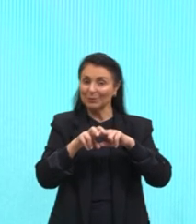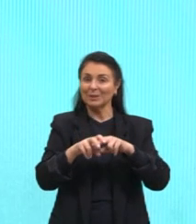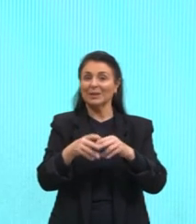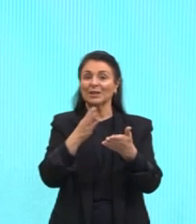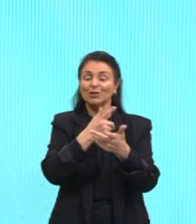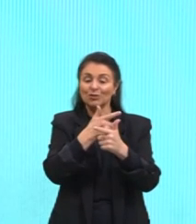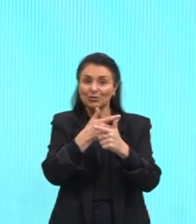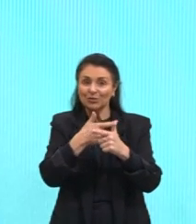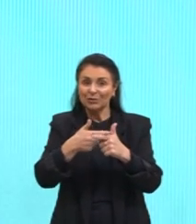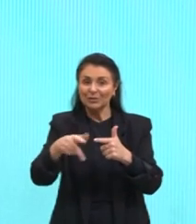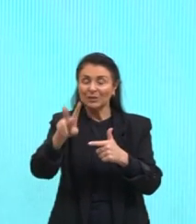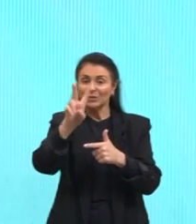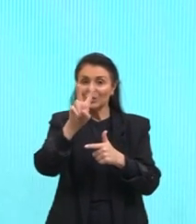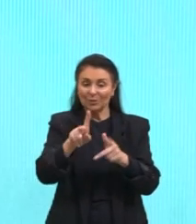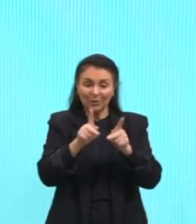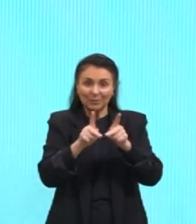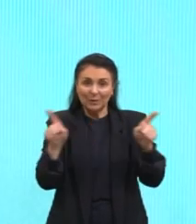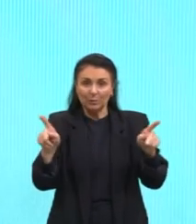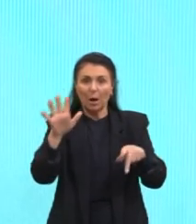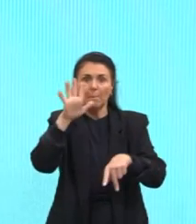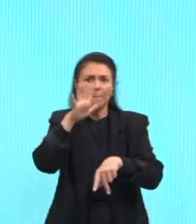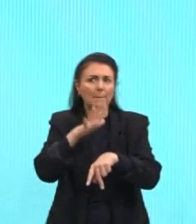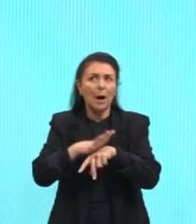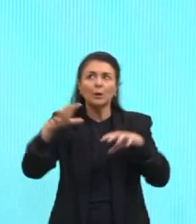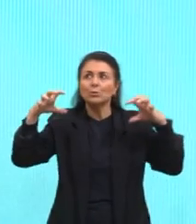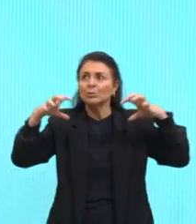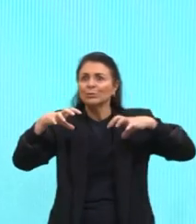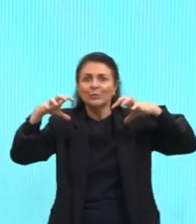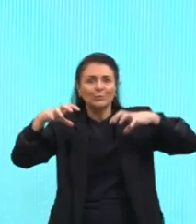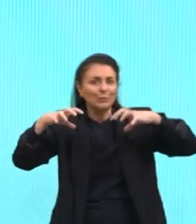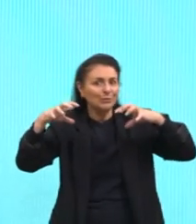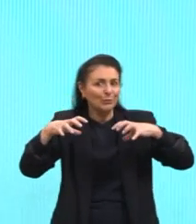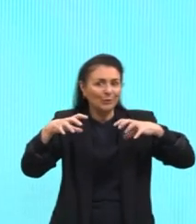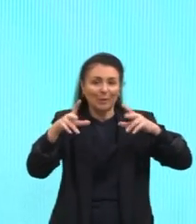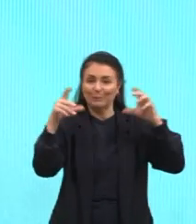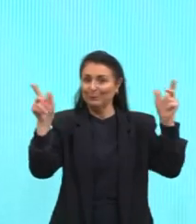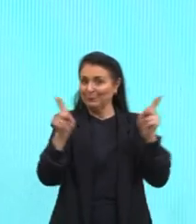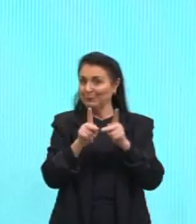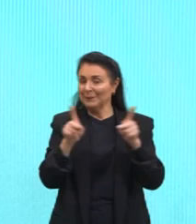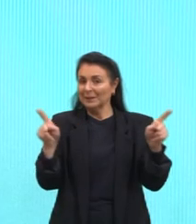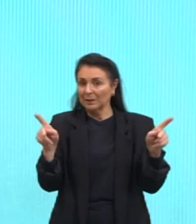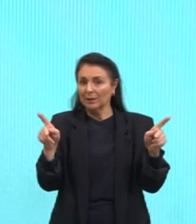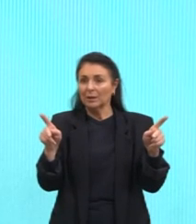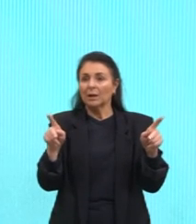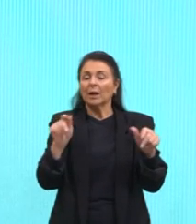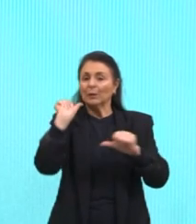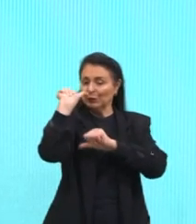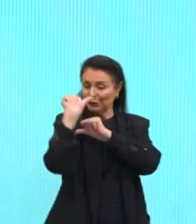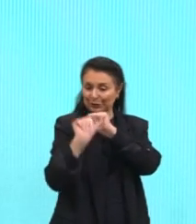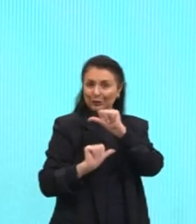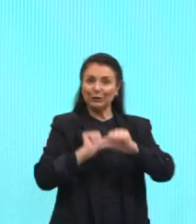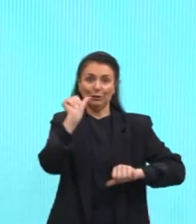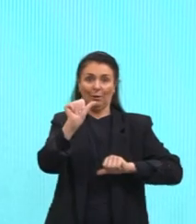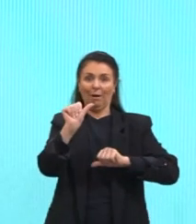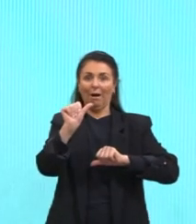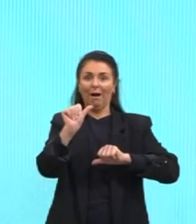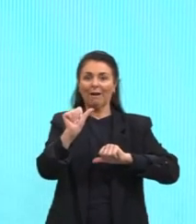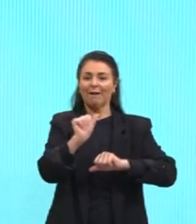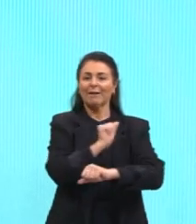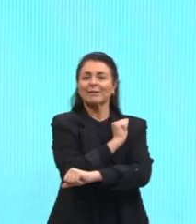a mais chuvoso um período mais chuvoso aí vai dar aquele aquela revigorada nelas